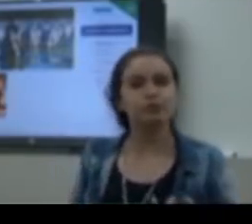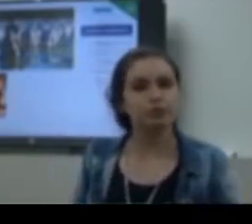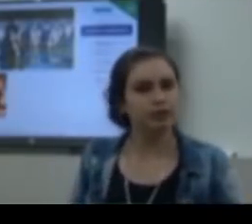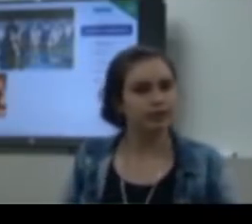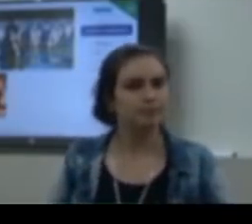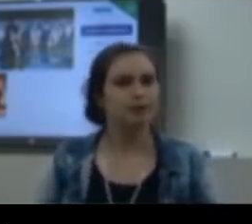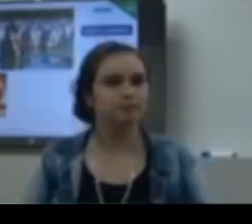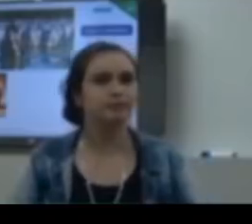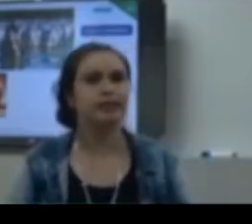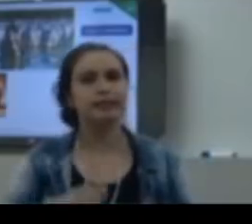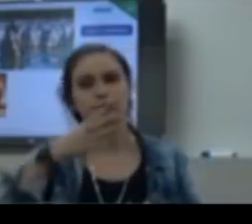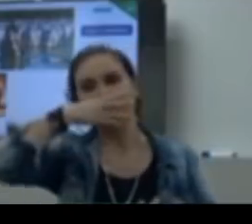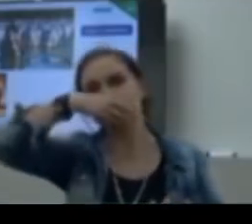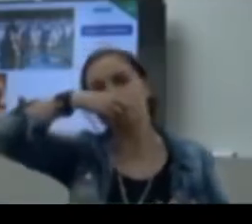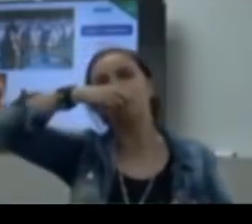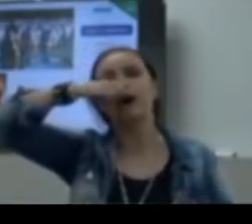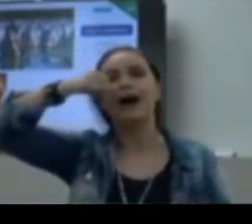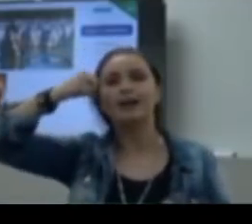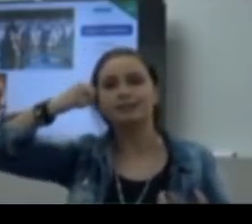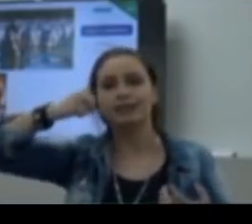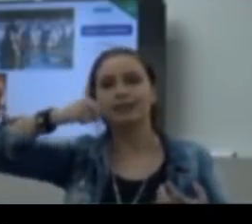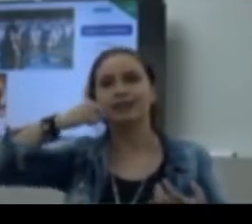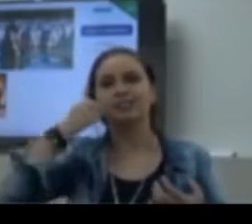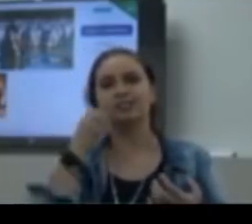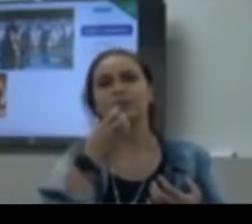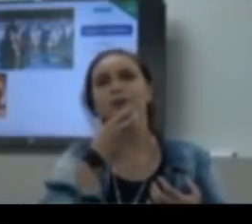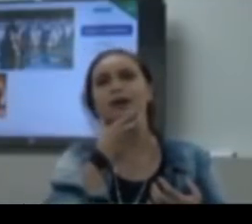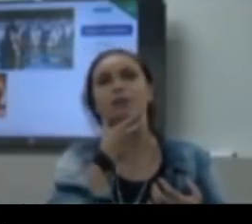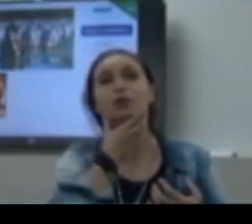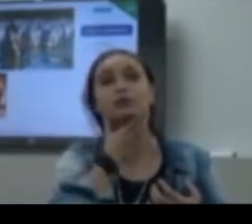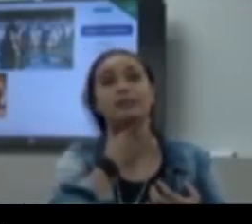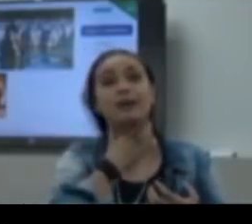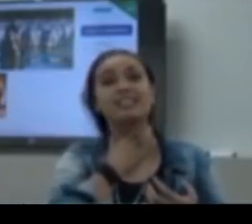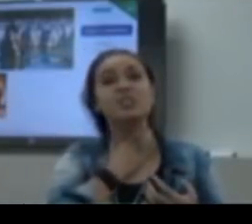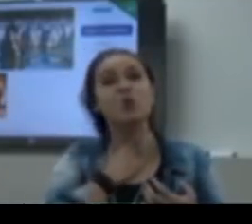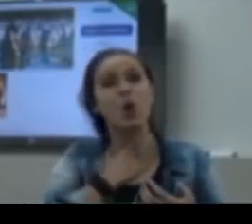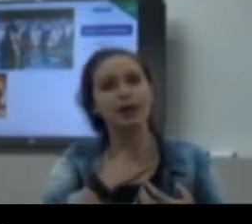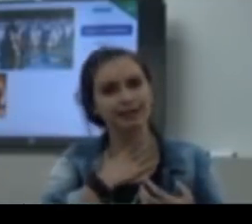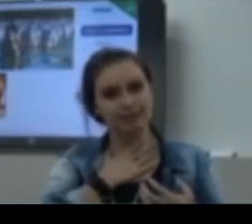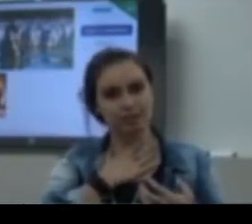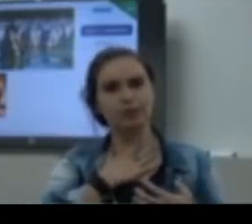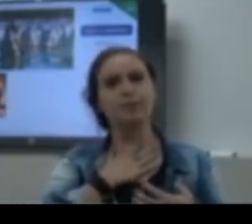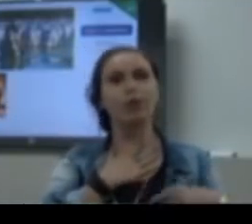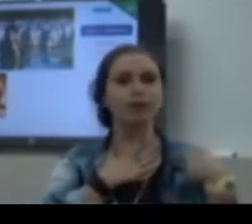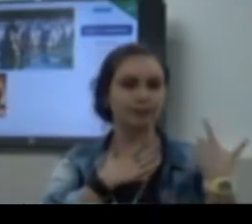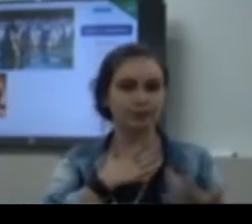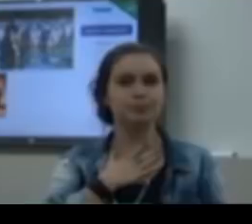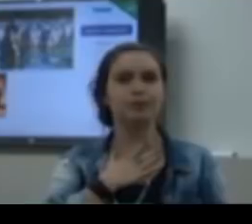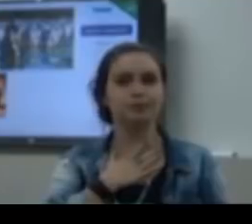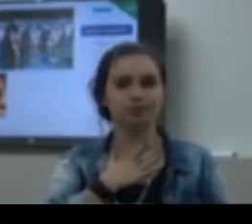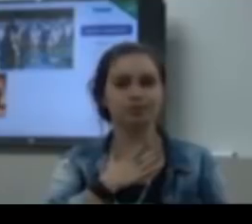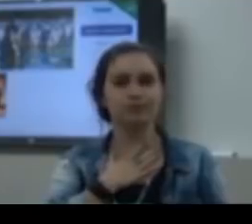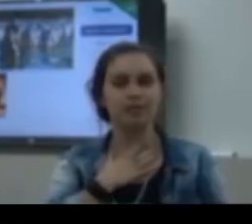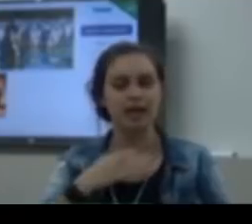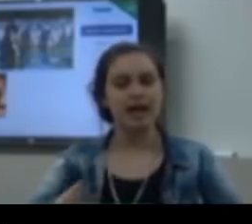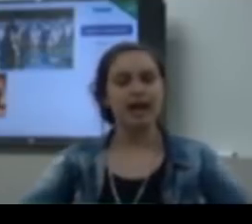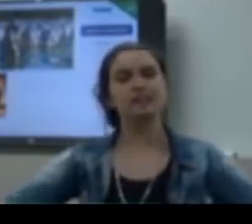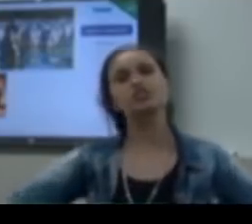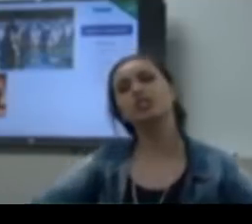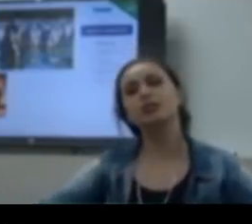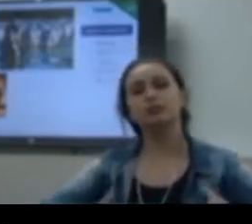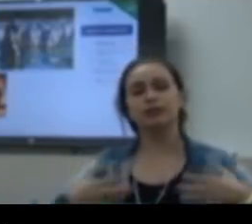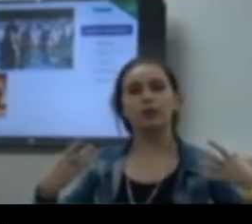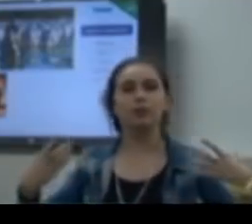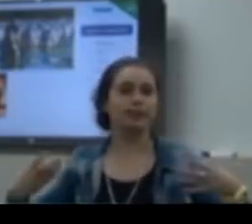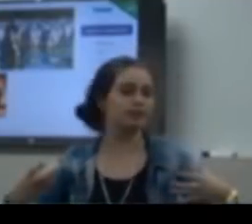gente, machuca o animal, né? O anzol rasga ali a região. Muitos animais engolem anzol e morrem depois por causa disso.